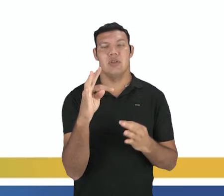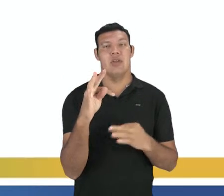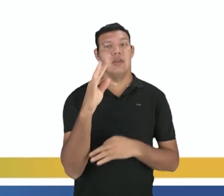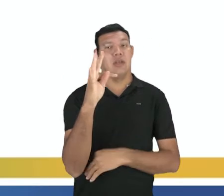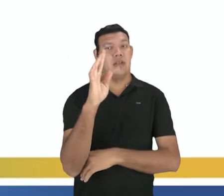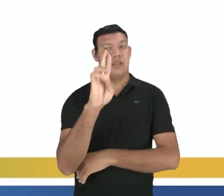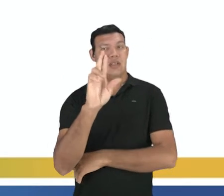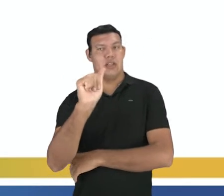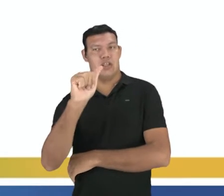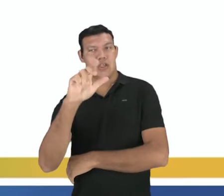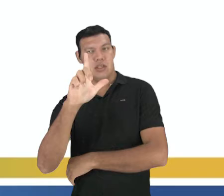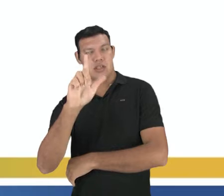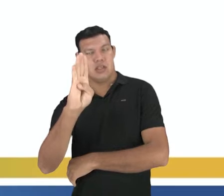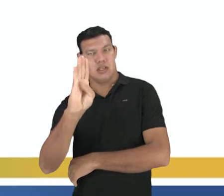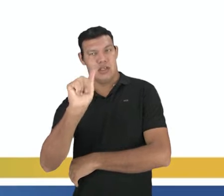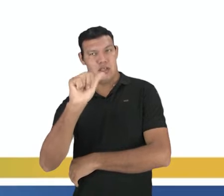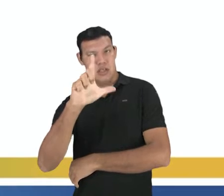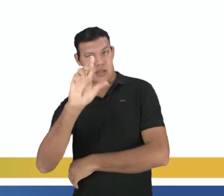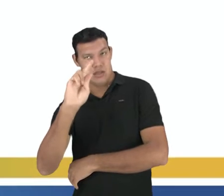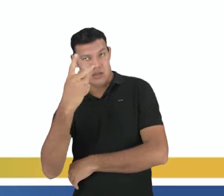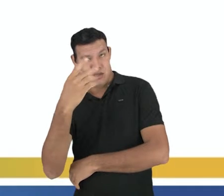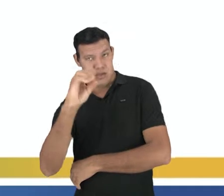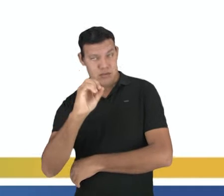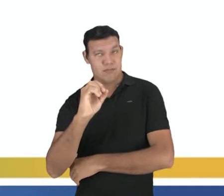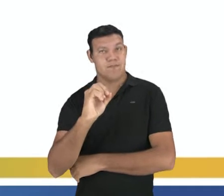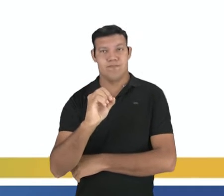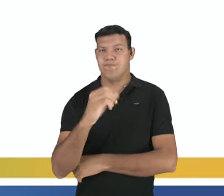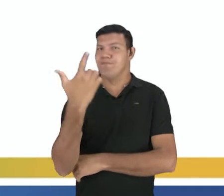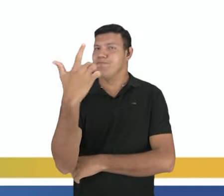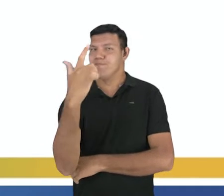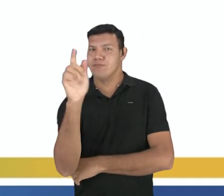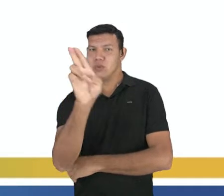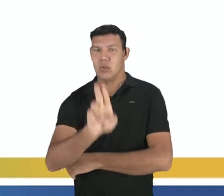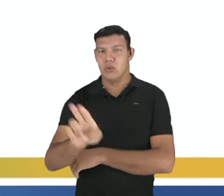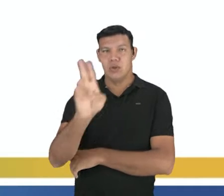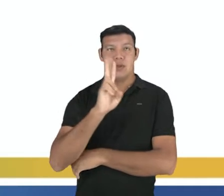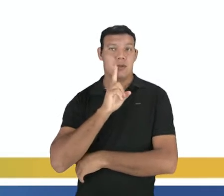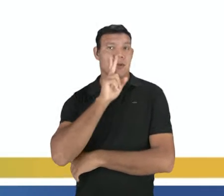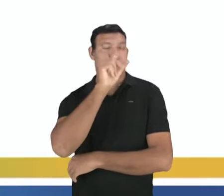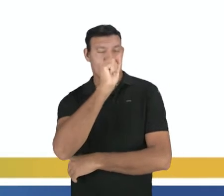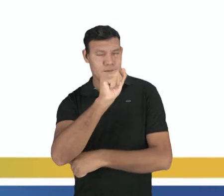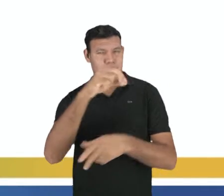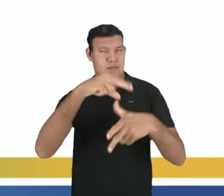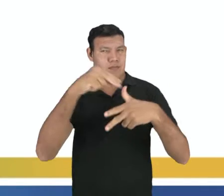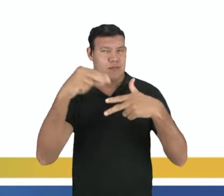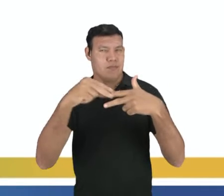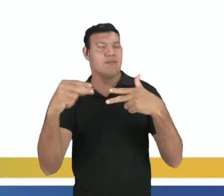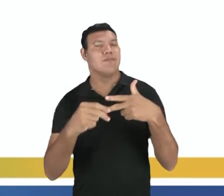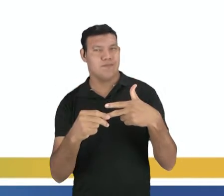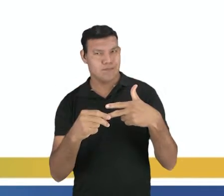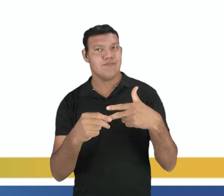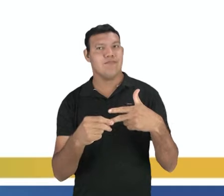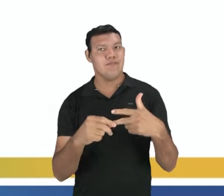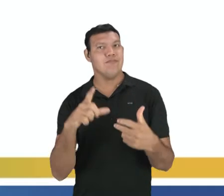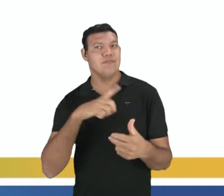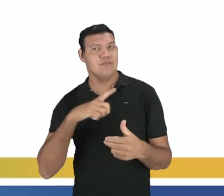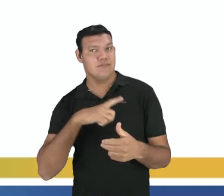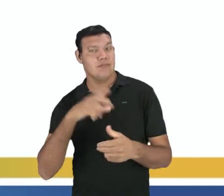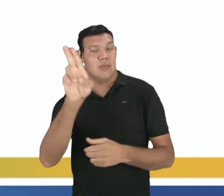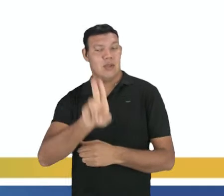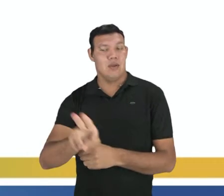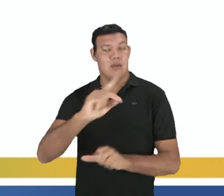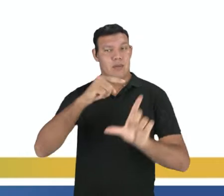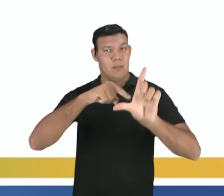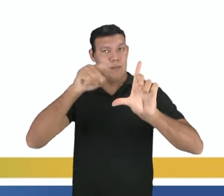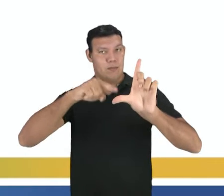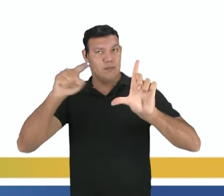realizado tudo bem é quando você o Enem ele gosta muito de trabalhar com gráficos tá então